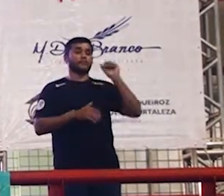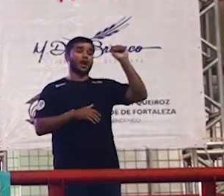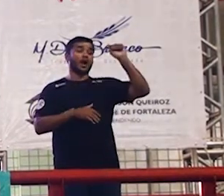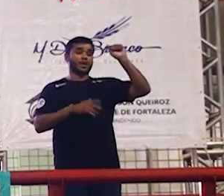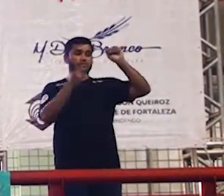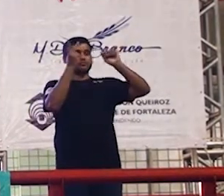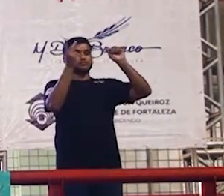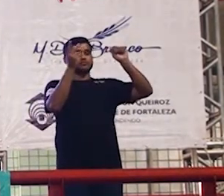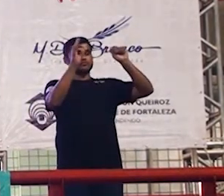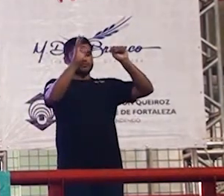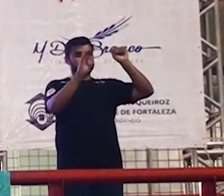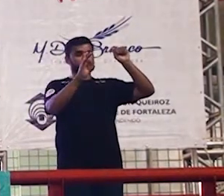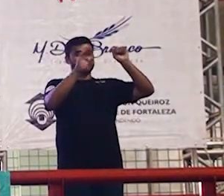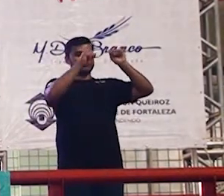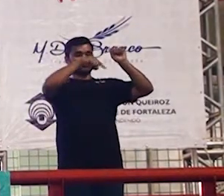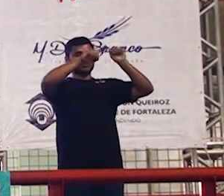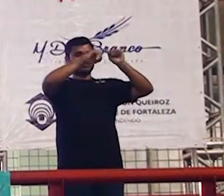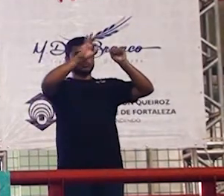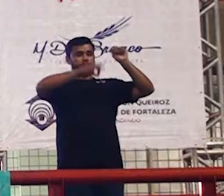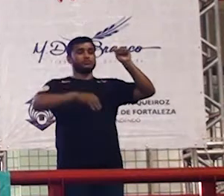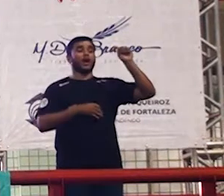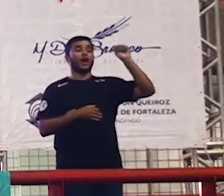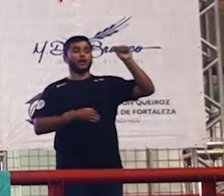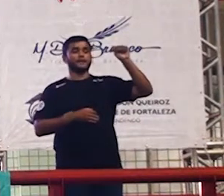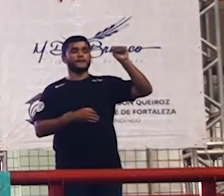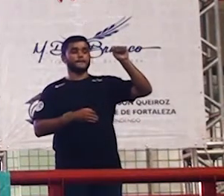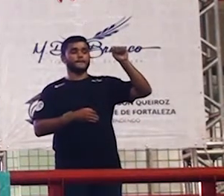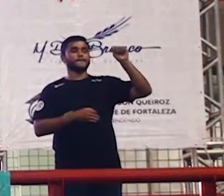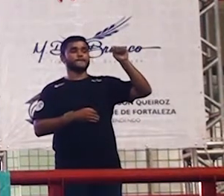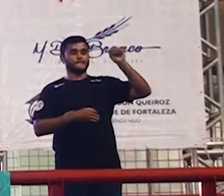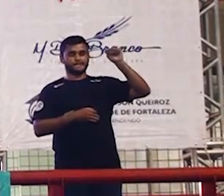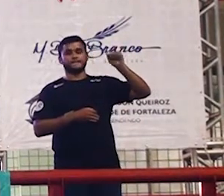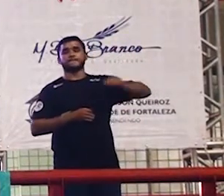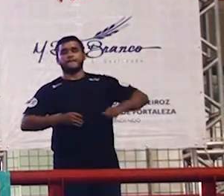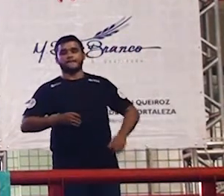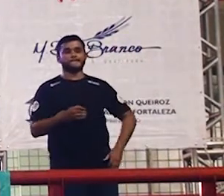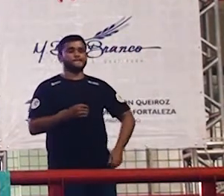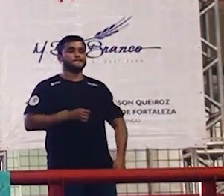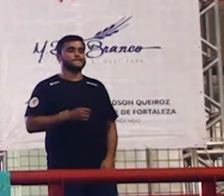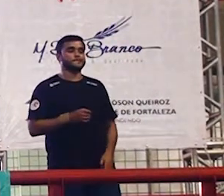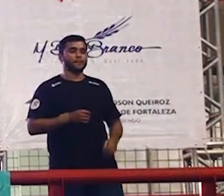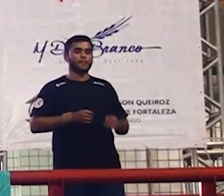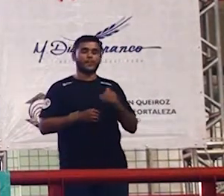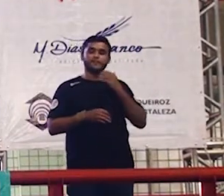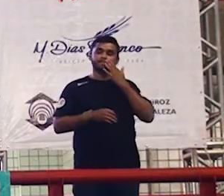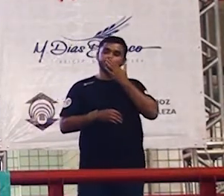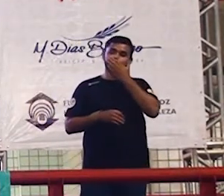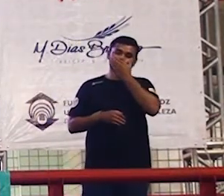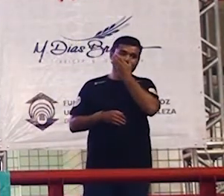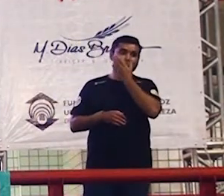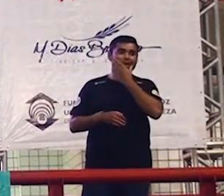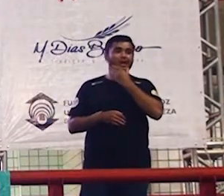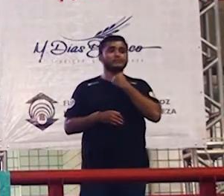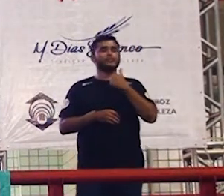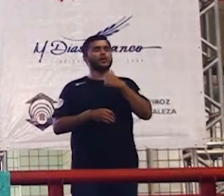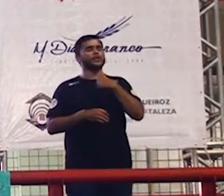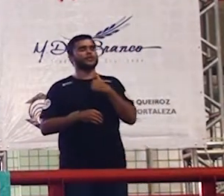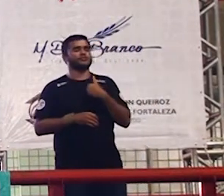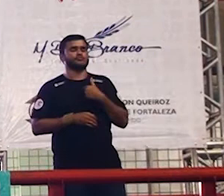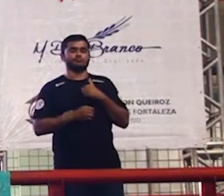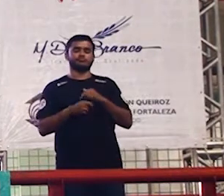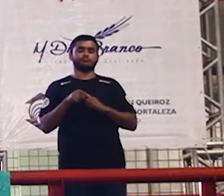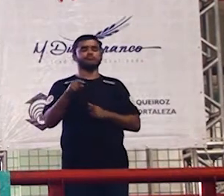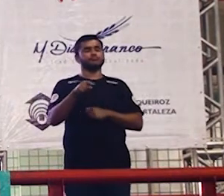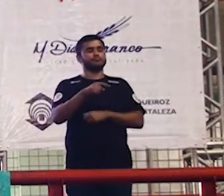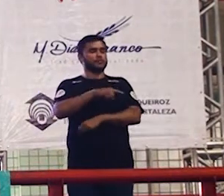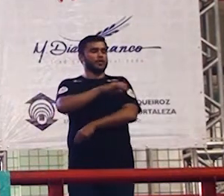adultério mais uma vez. É muito interessante que quando a gente dá aula para pivete, né, normalmente no fundamental, é comum a gente corrigir a redação do